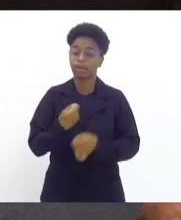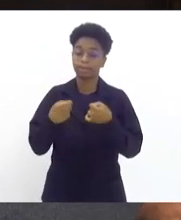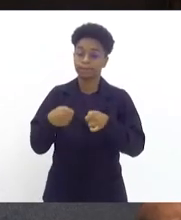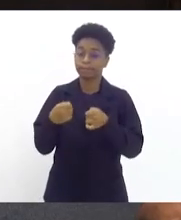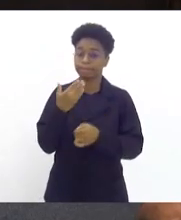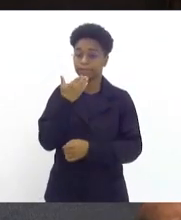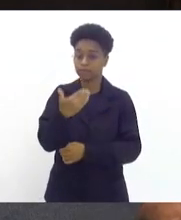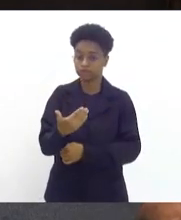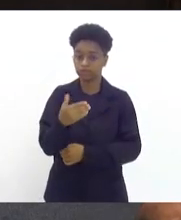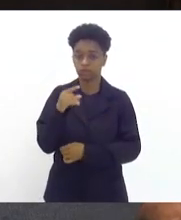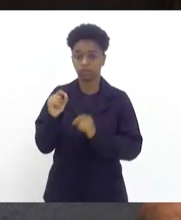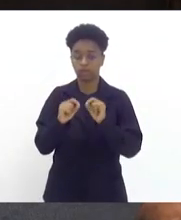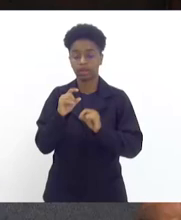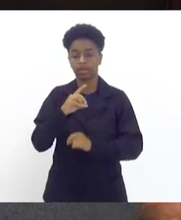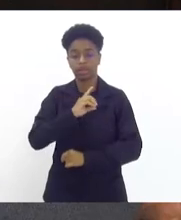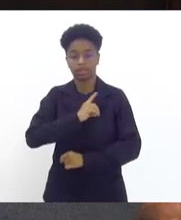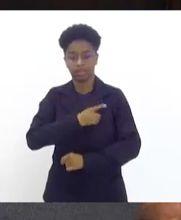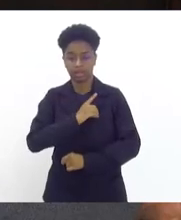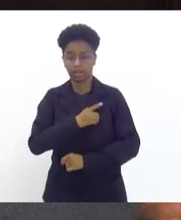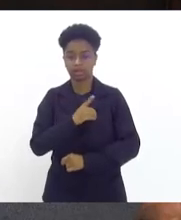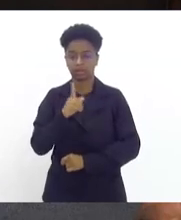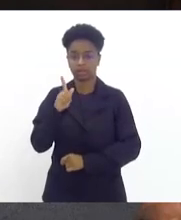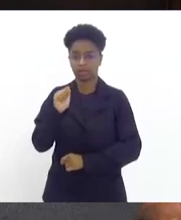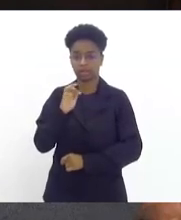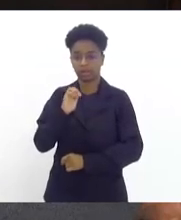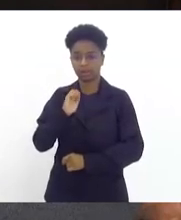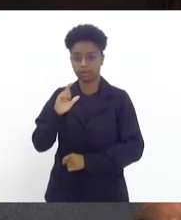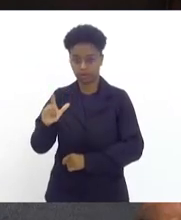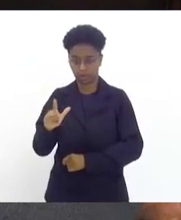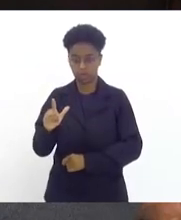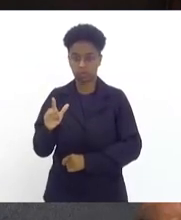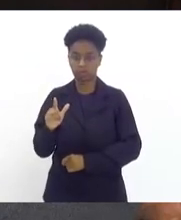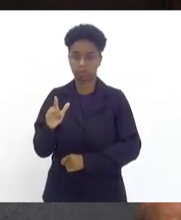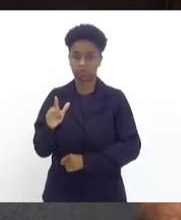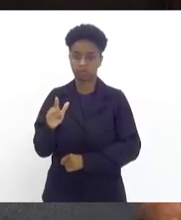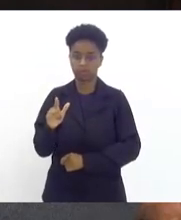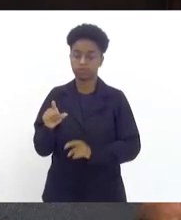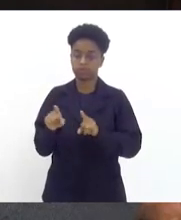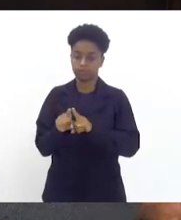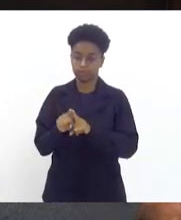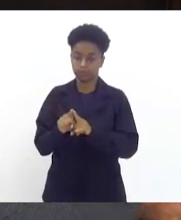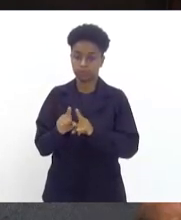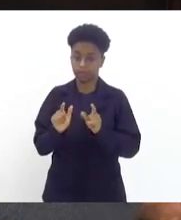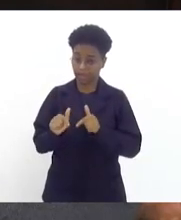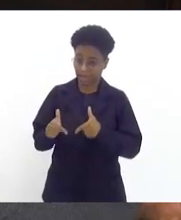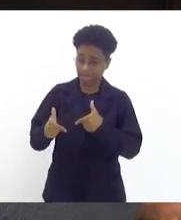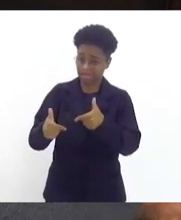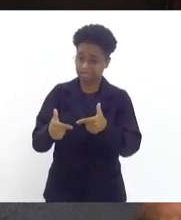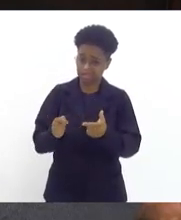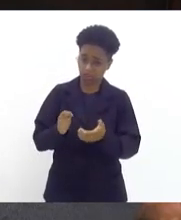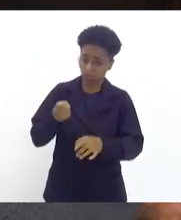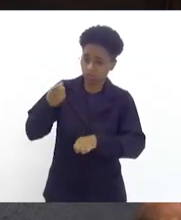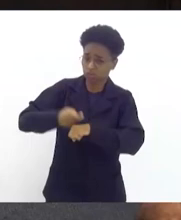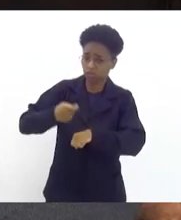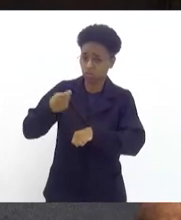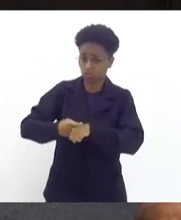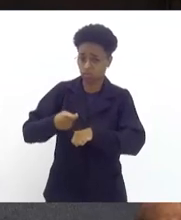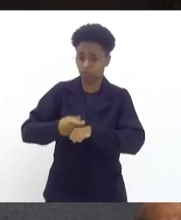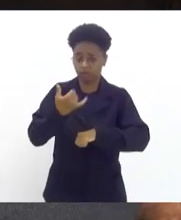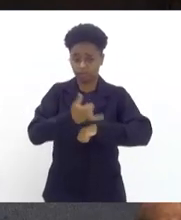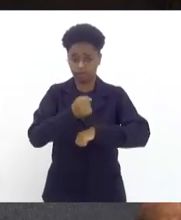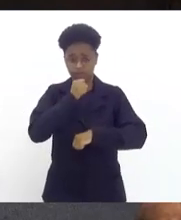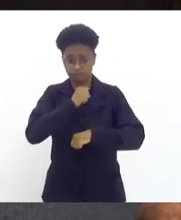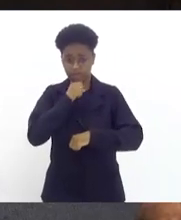ao Deputado ao delegado do Gabriel ferrando é o Comandante blas uma ação mais contundente ainda nesses ferros velhos nessa semana